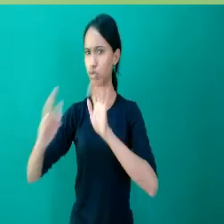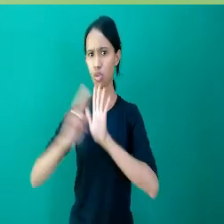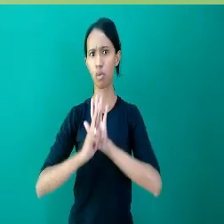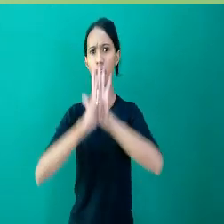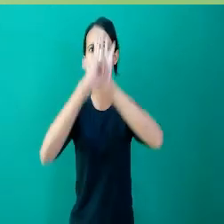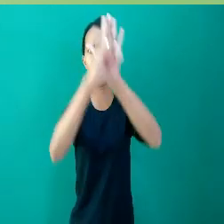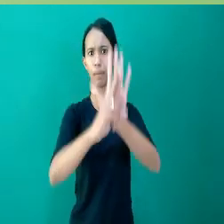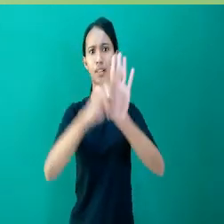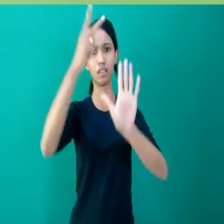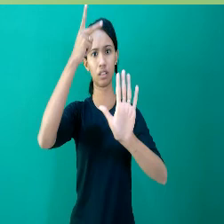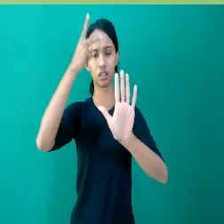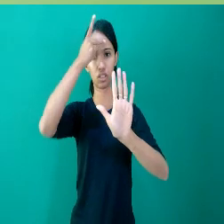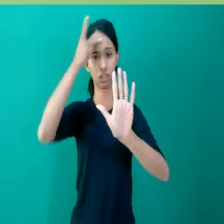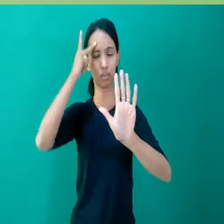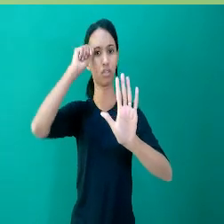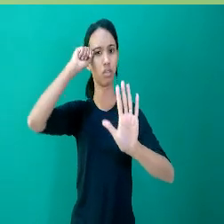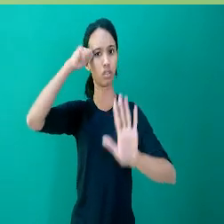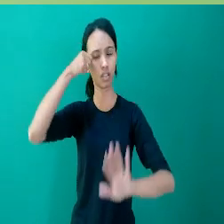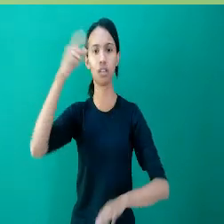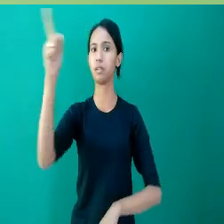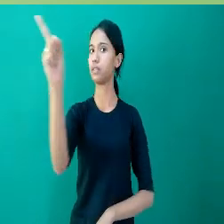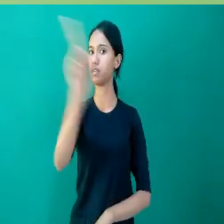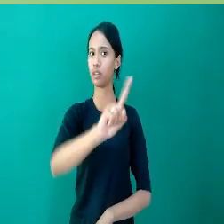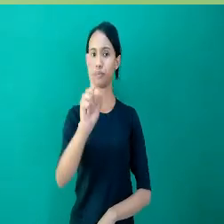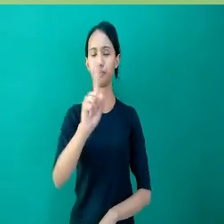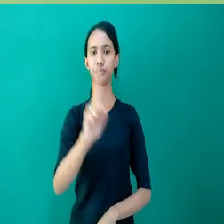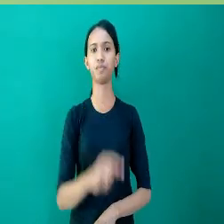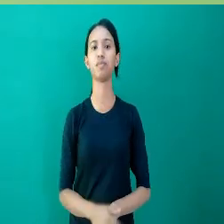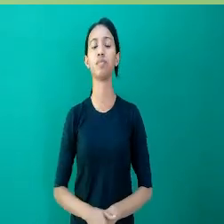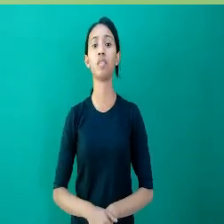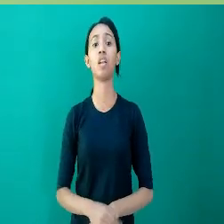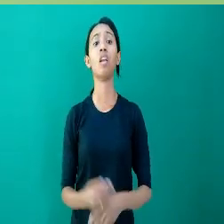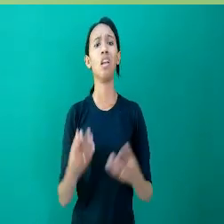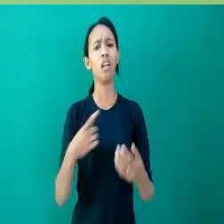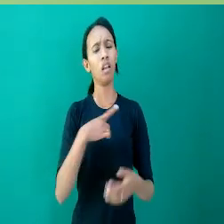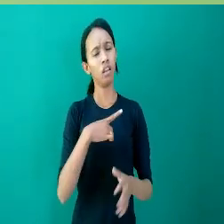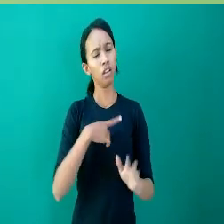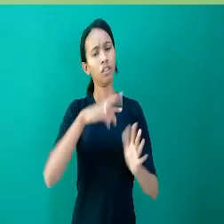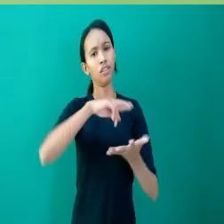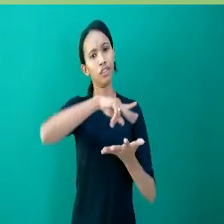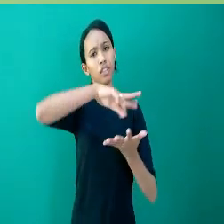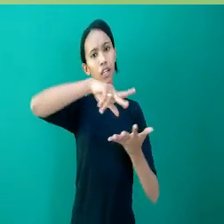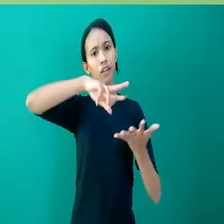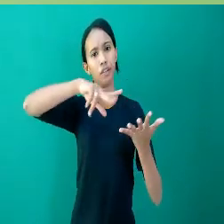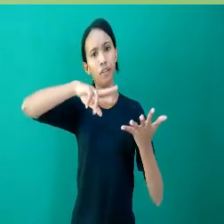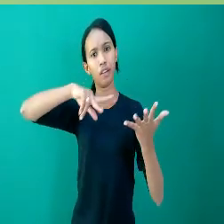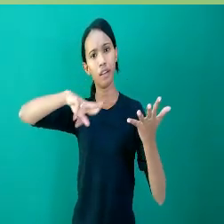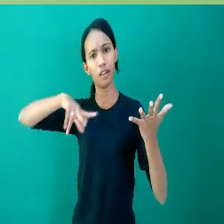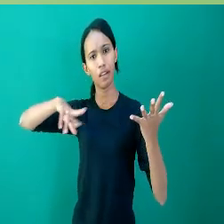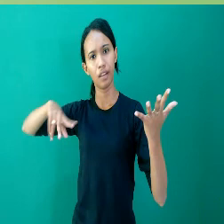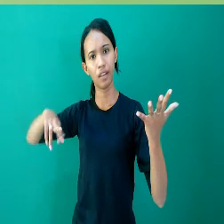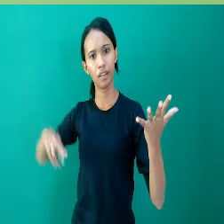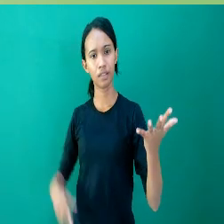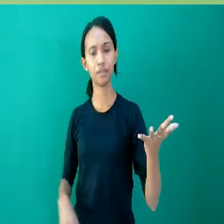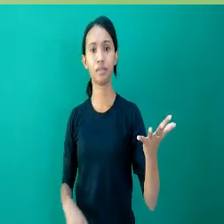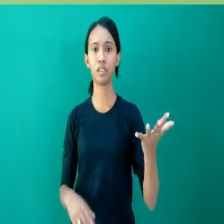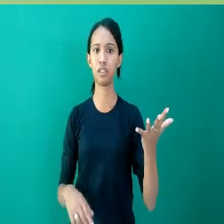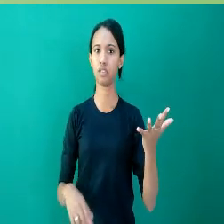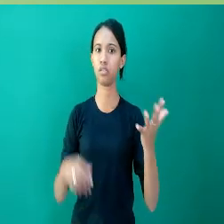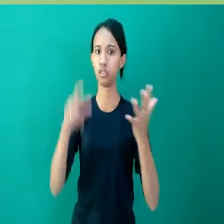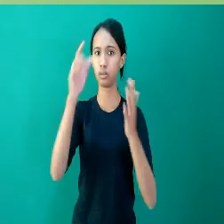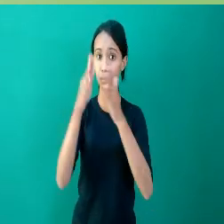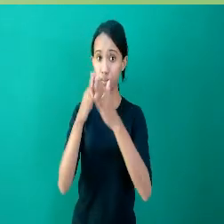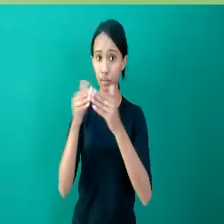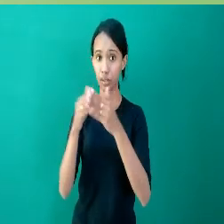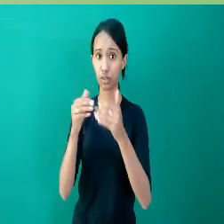Fundação Palmares não merecia. E por isso que já foi feito várias, já foi entrada várias ações para que